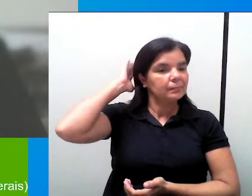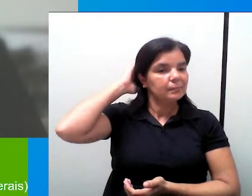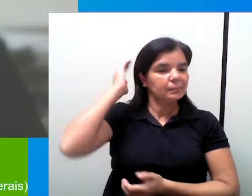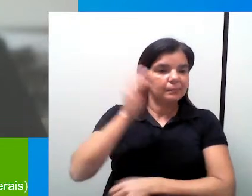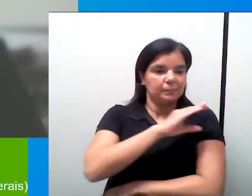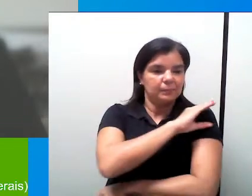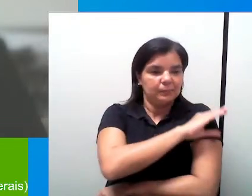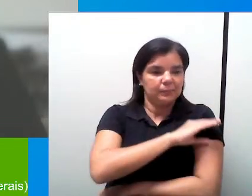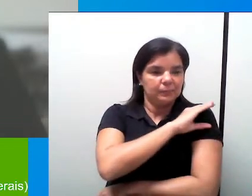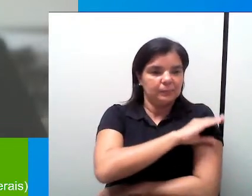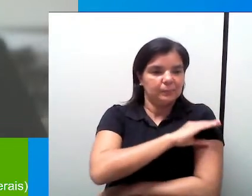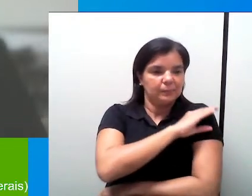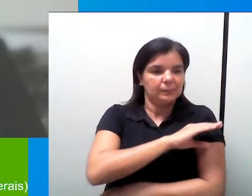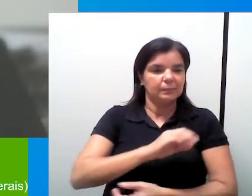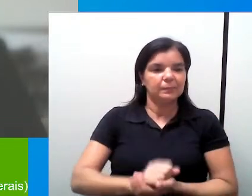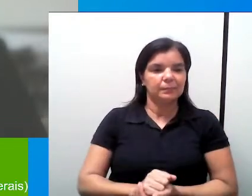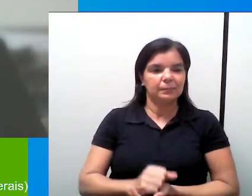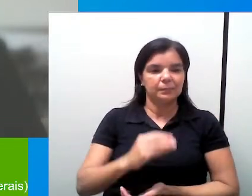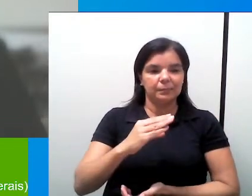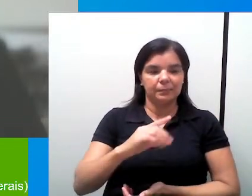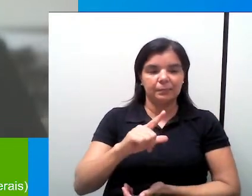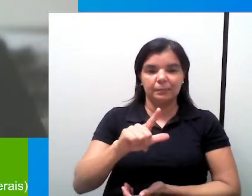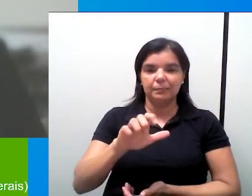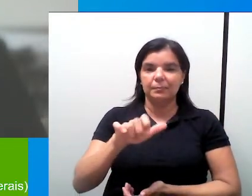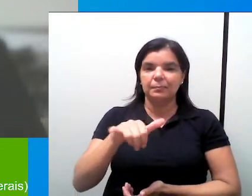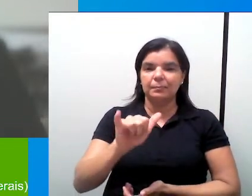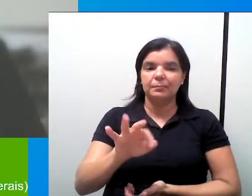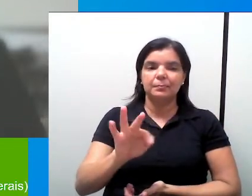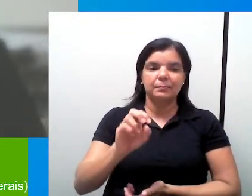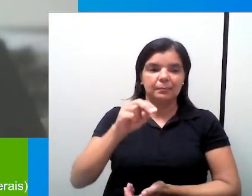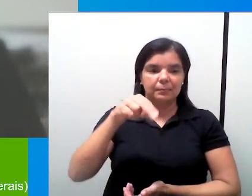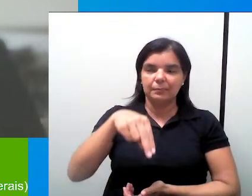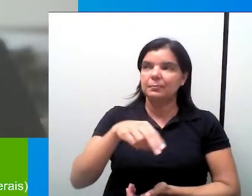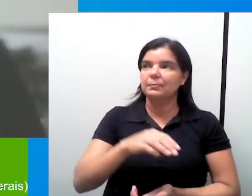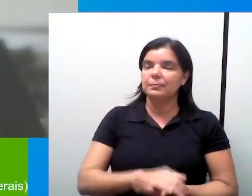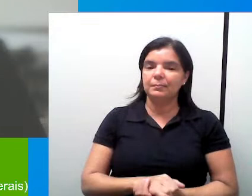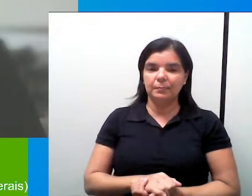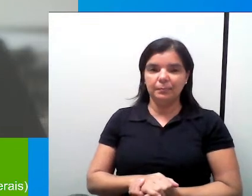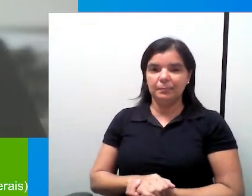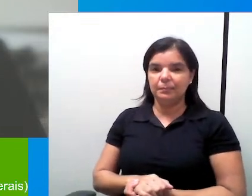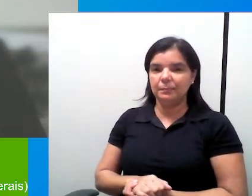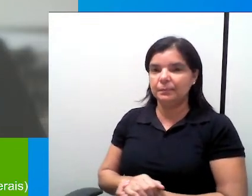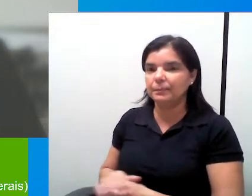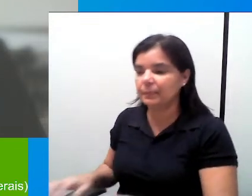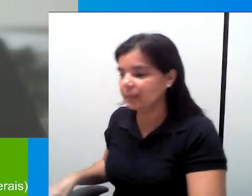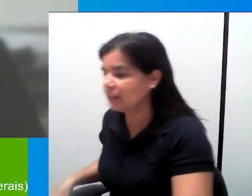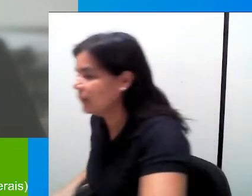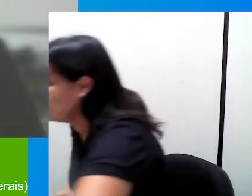curso, o professor Cleiton de Oliveira Ferreira. Professor, fique à vontade.